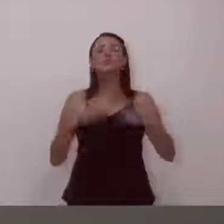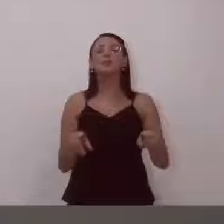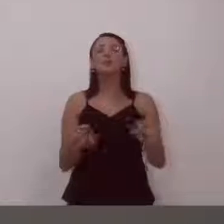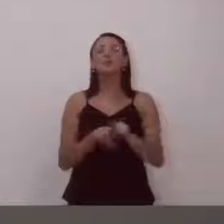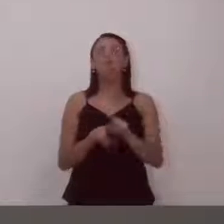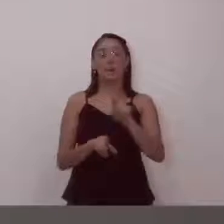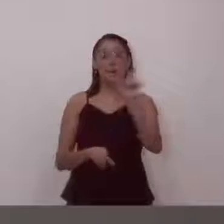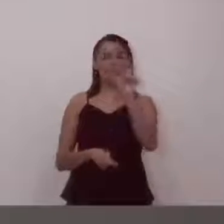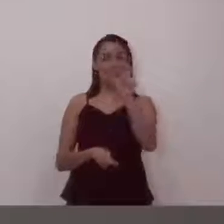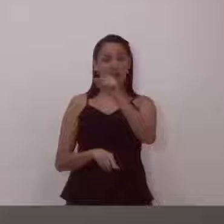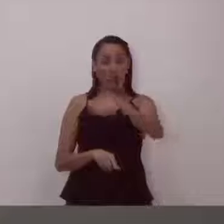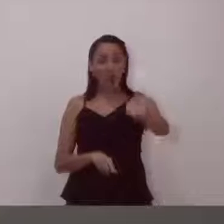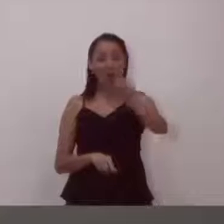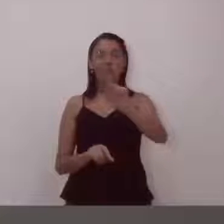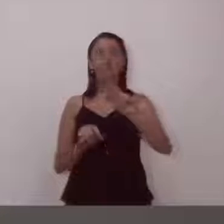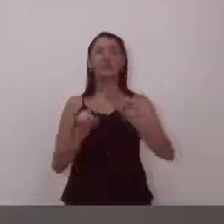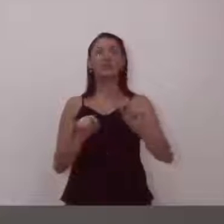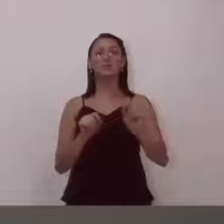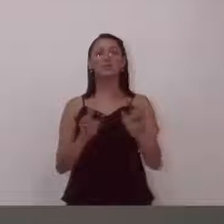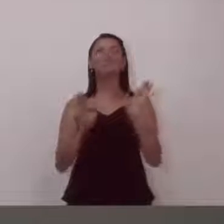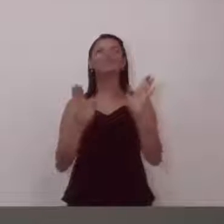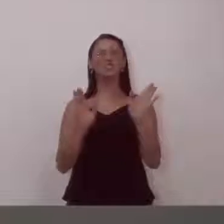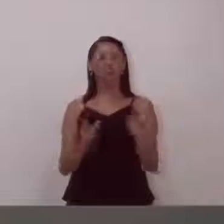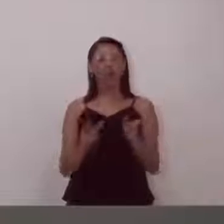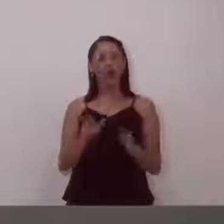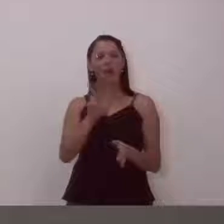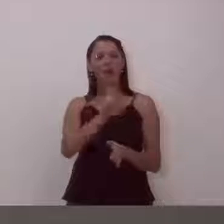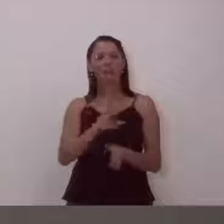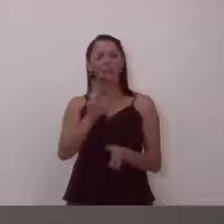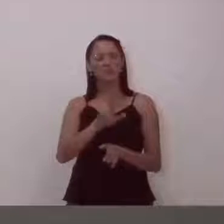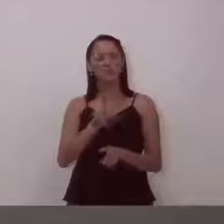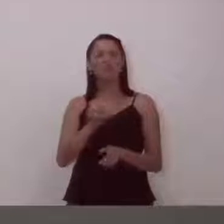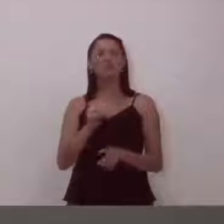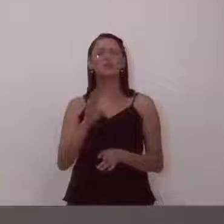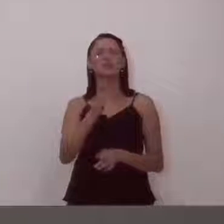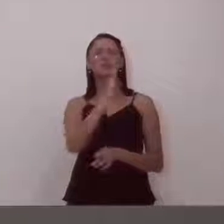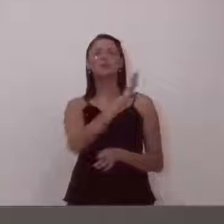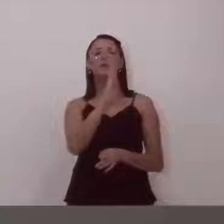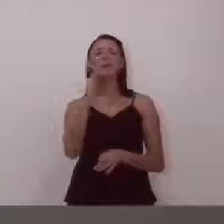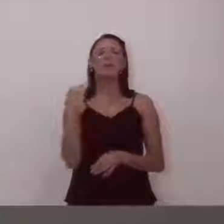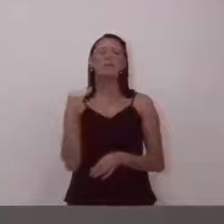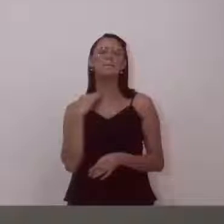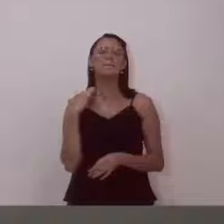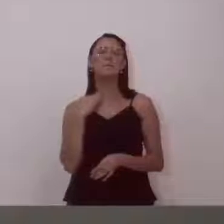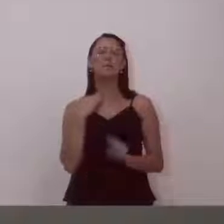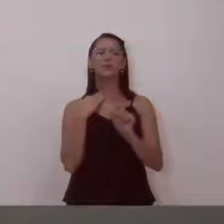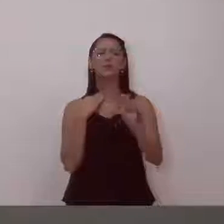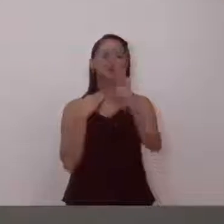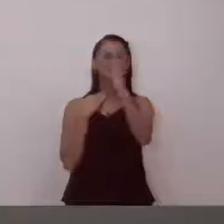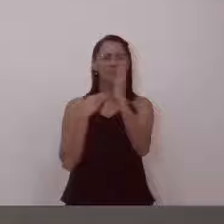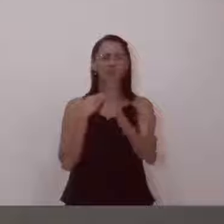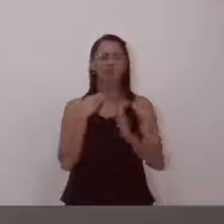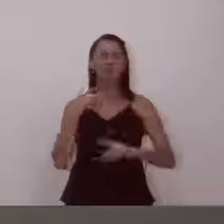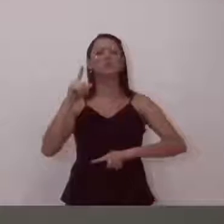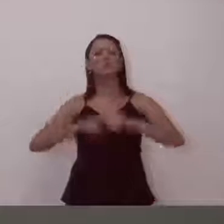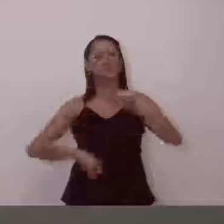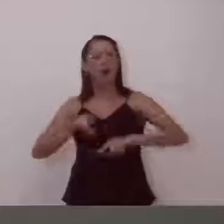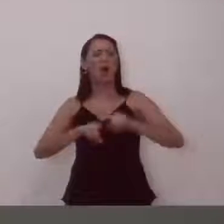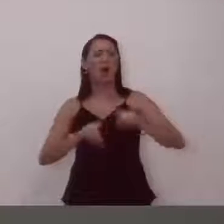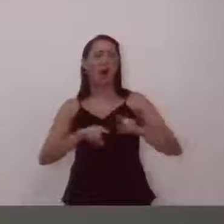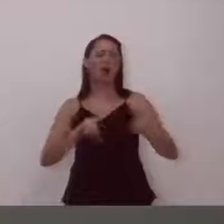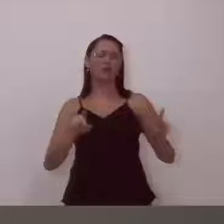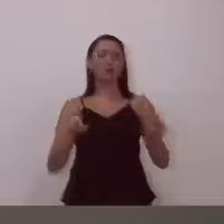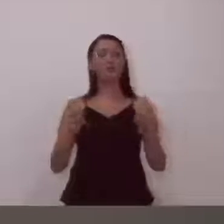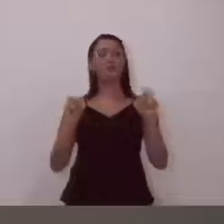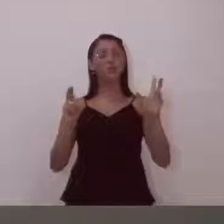usar a palavra do senhor, seu Edson. Foi ipsiliteris, não é? A primeira indicação do Banco do Brasil era para que colocassem máquinas, etc, etc.